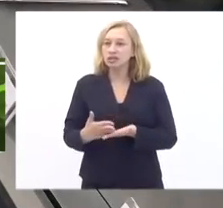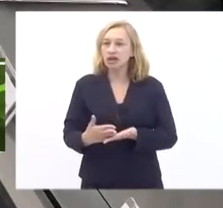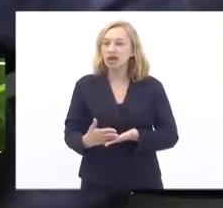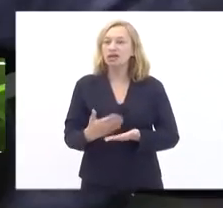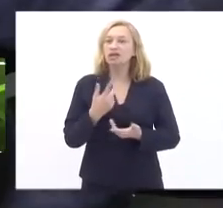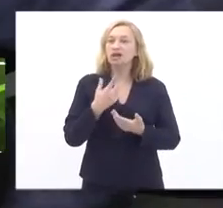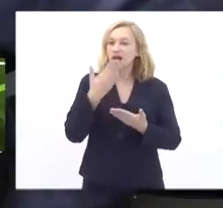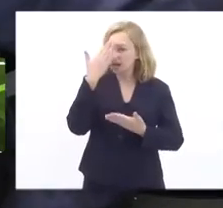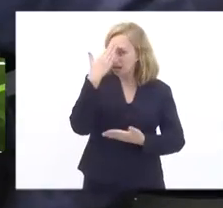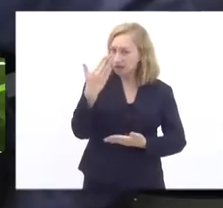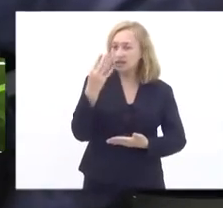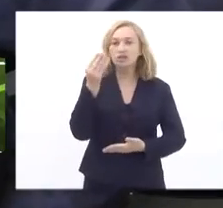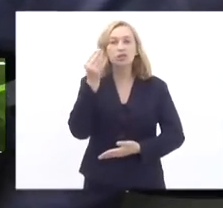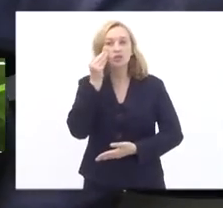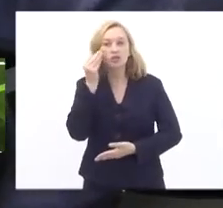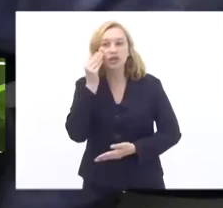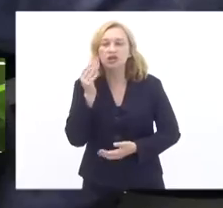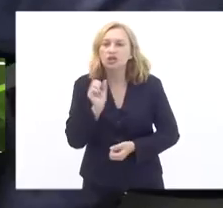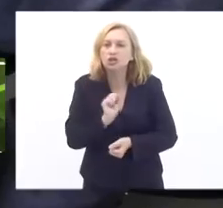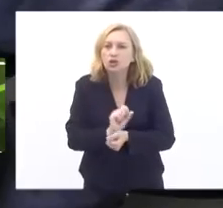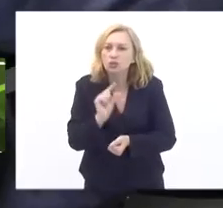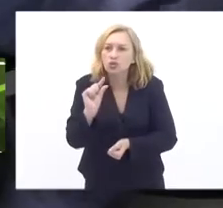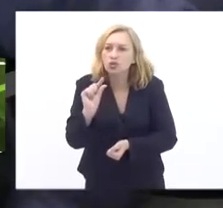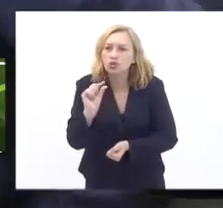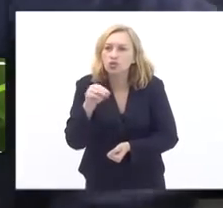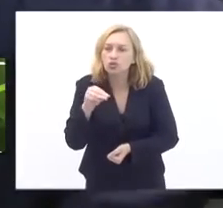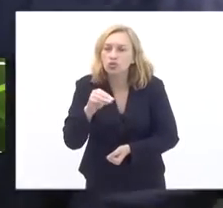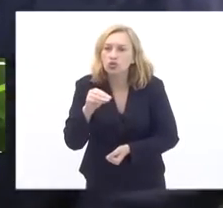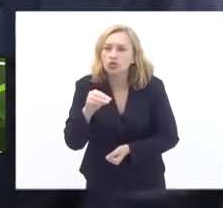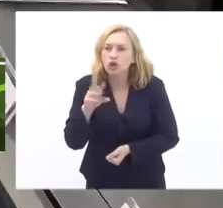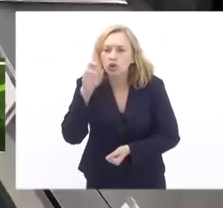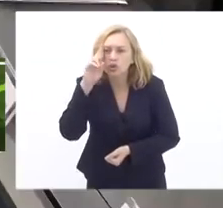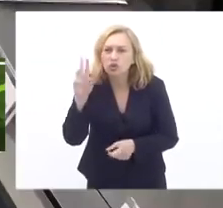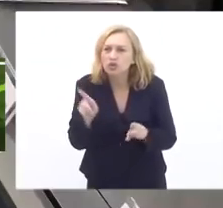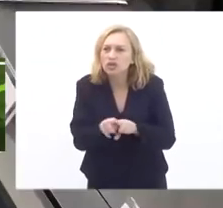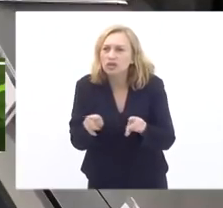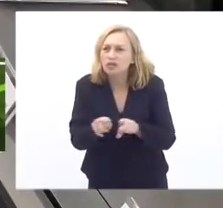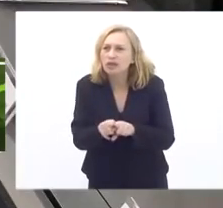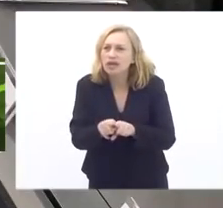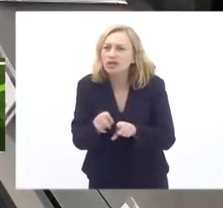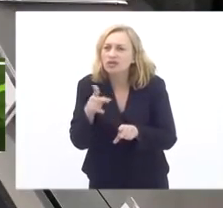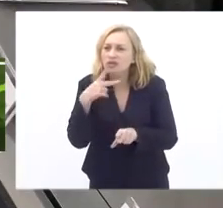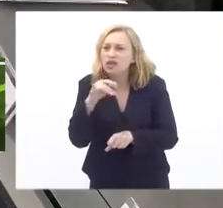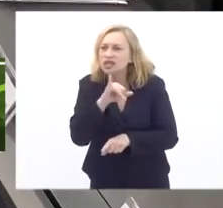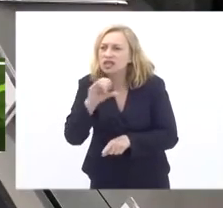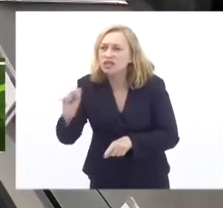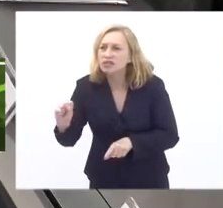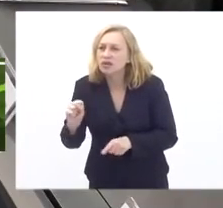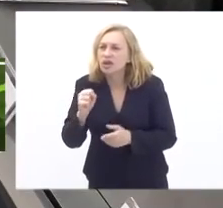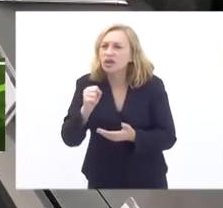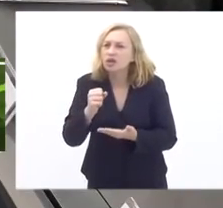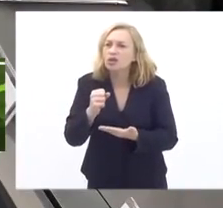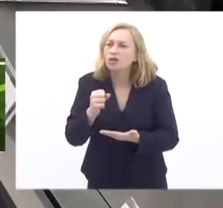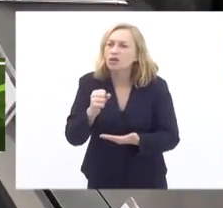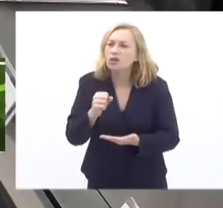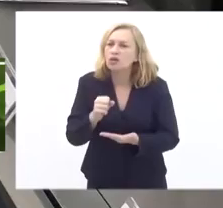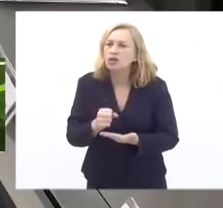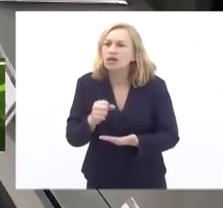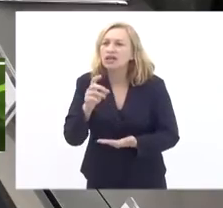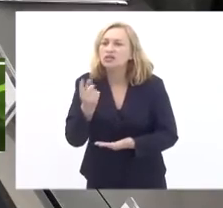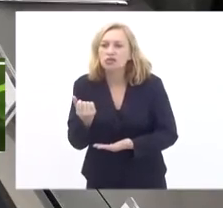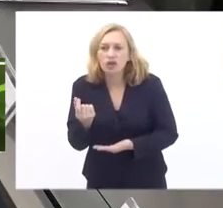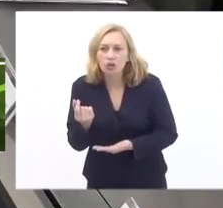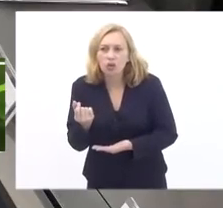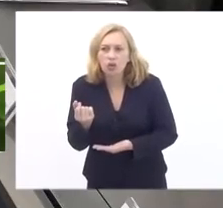já agradeço a oportunidade. Só um minutinho. E o senhor também ficou de dar o ICMS, o peso do ICMS na